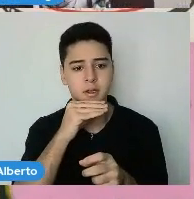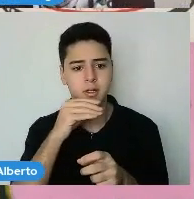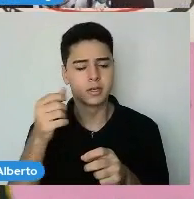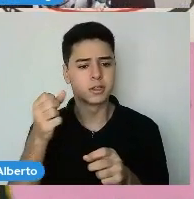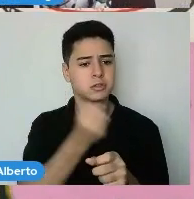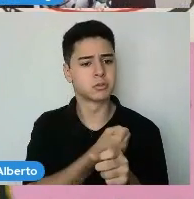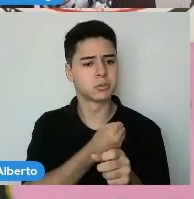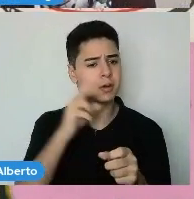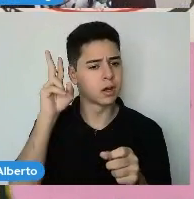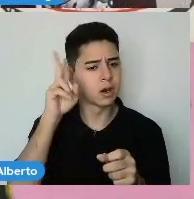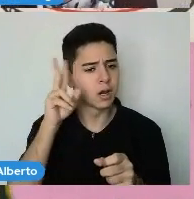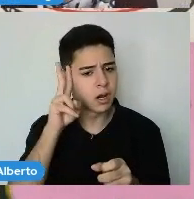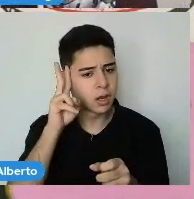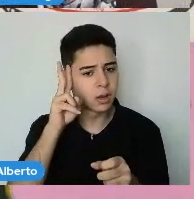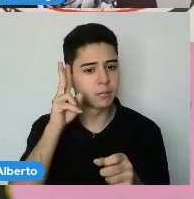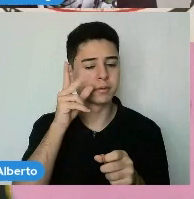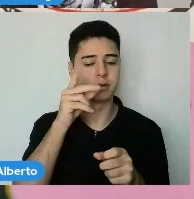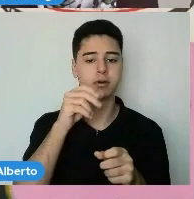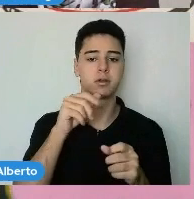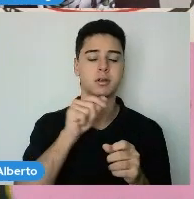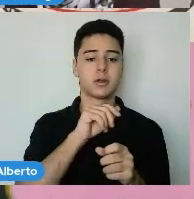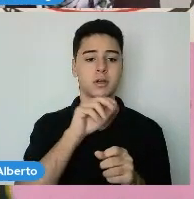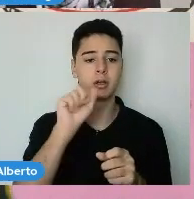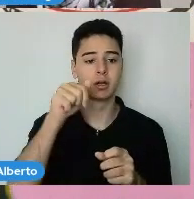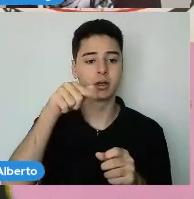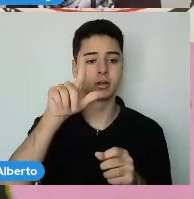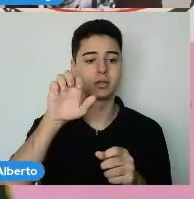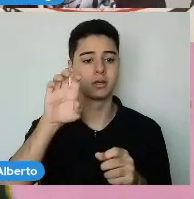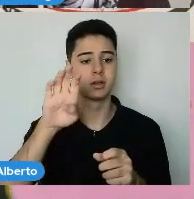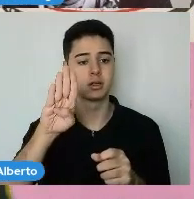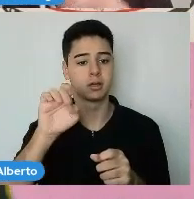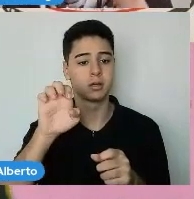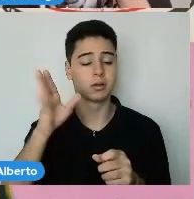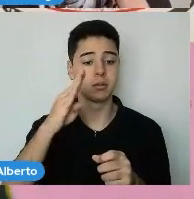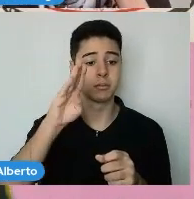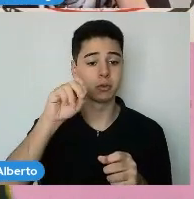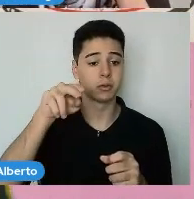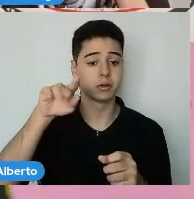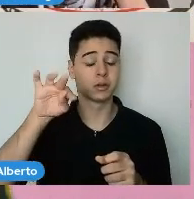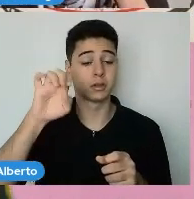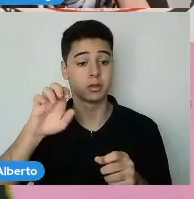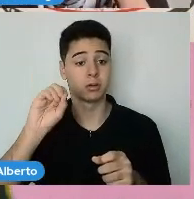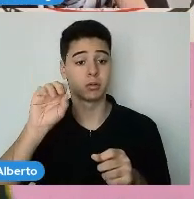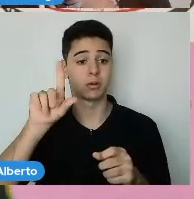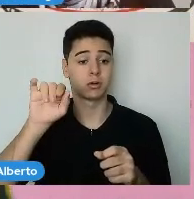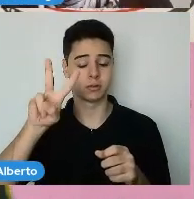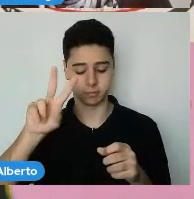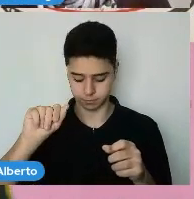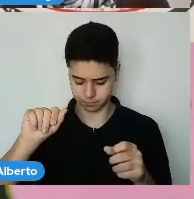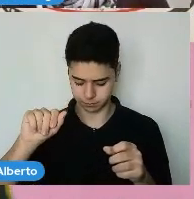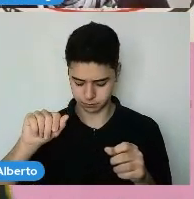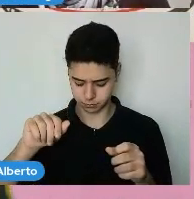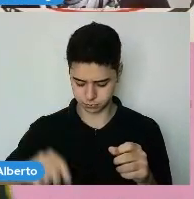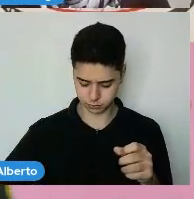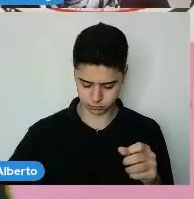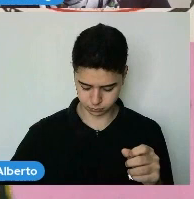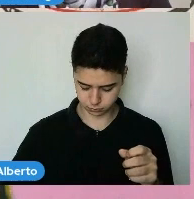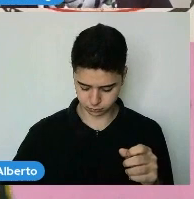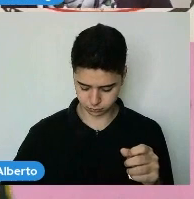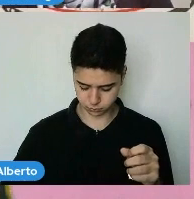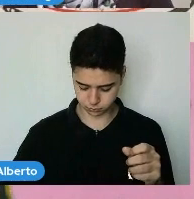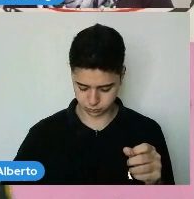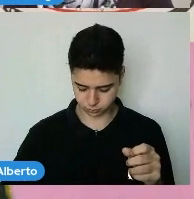Quem dá o nome é o Achille Bonito Oliva, tá? Mas ela tem o seu auge mesmo na década de